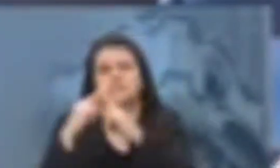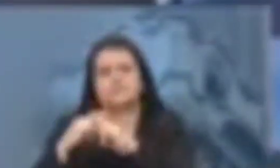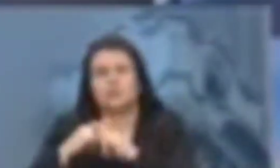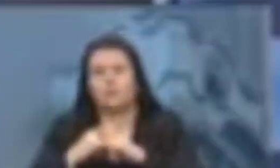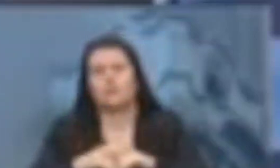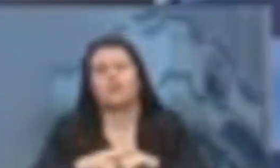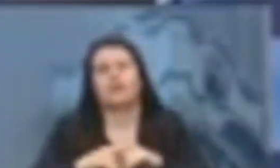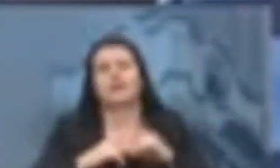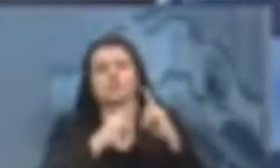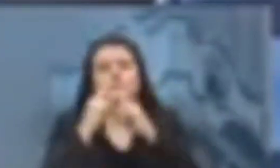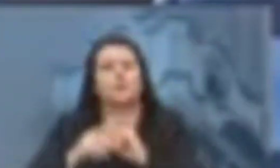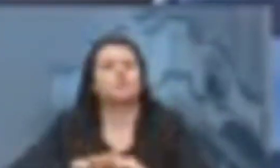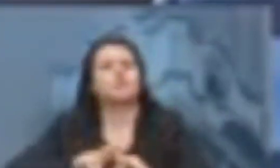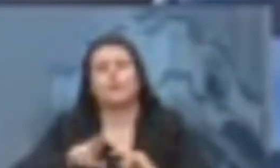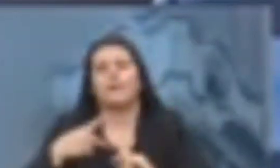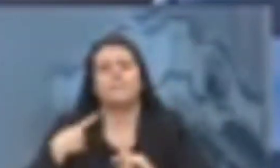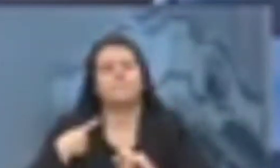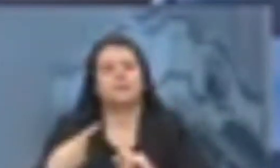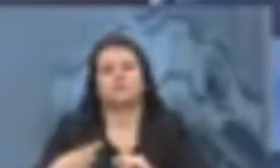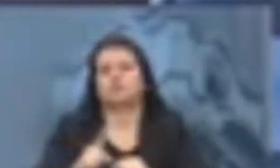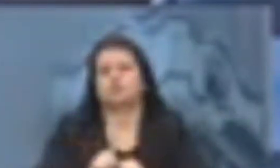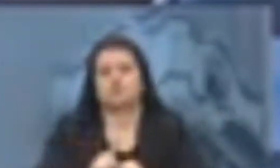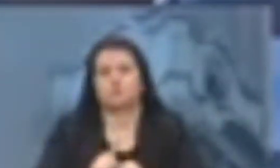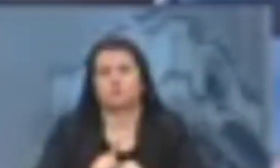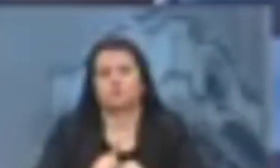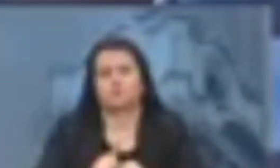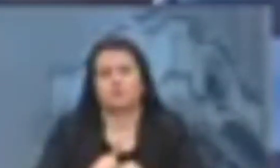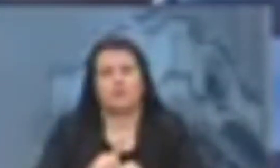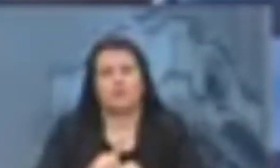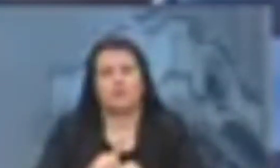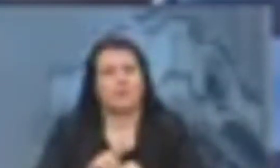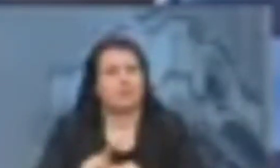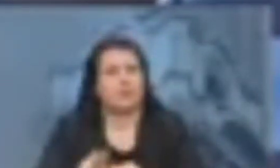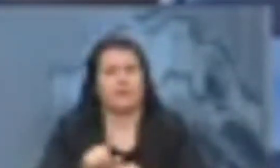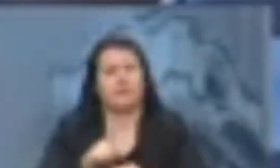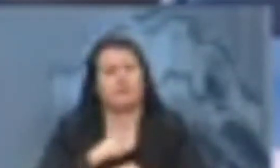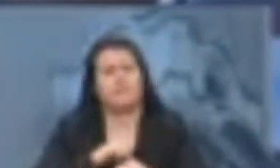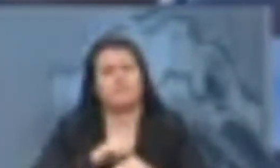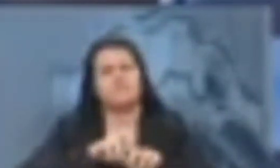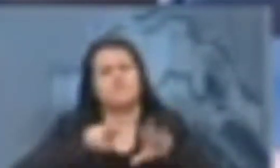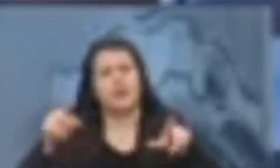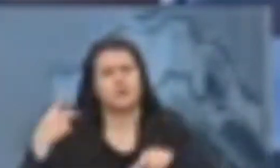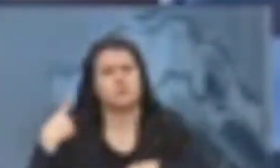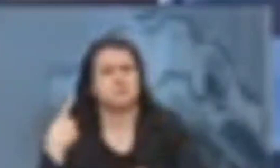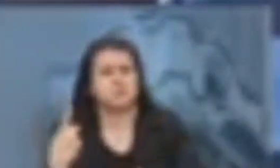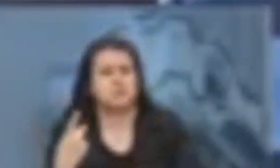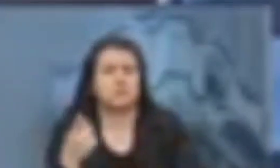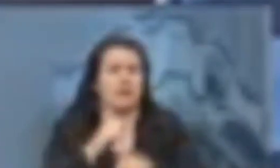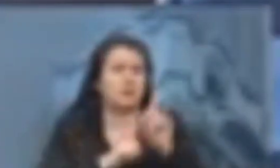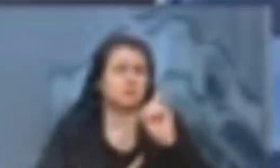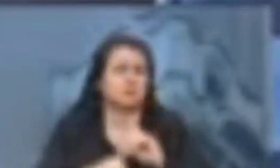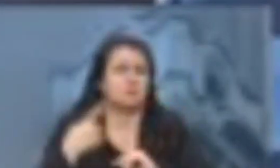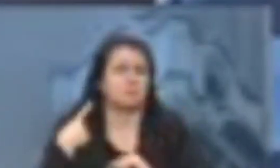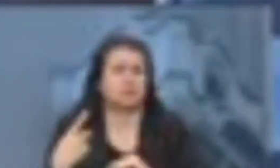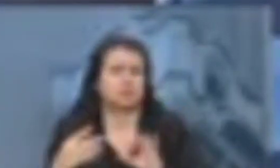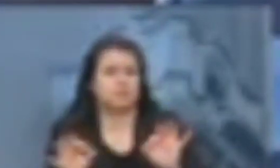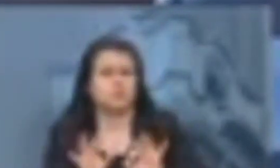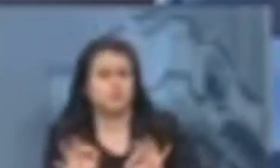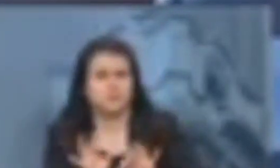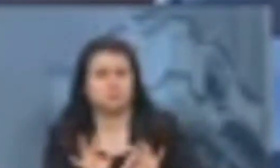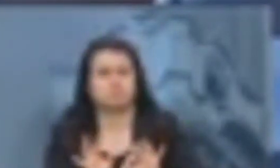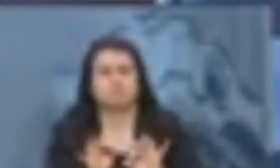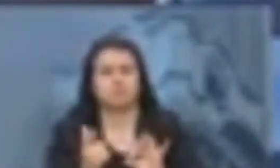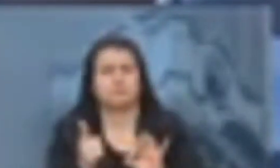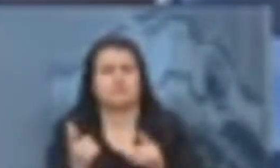não é uma disputa partidária, né? São vários partidos, não partidos, enfim, né? São entidades não ligadas